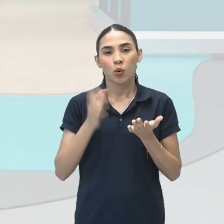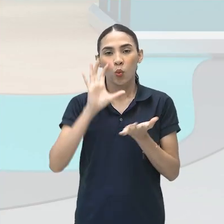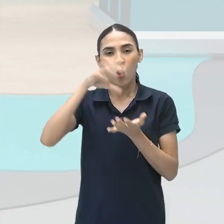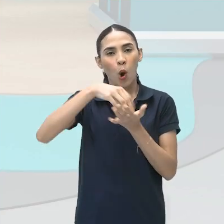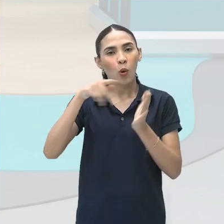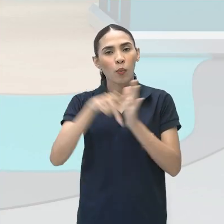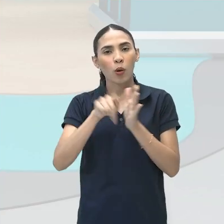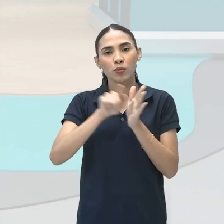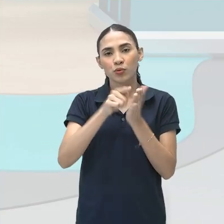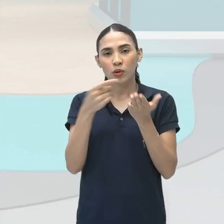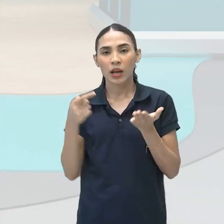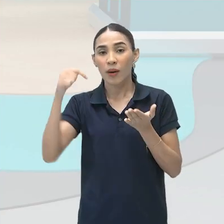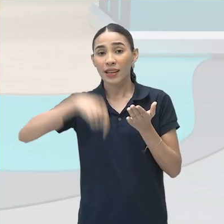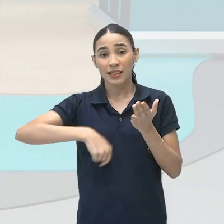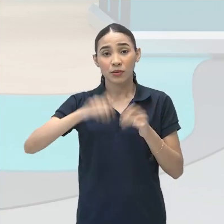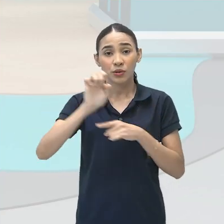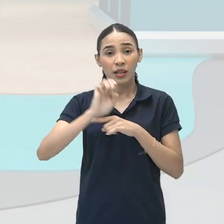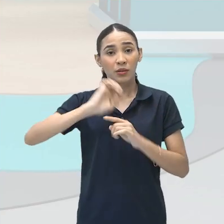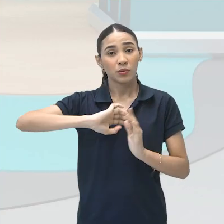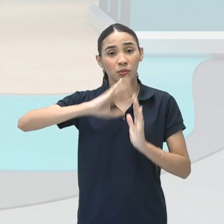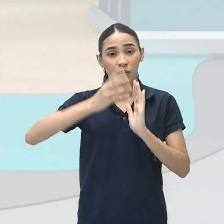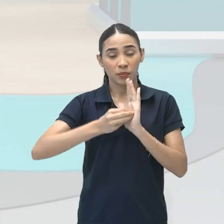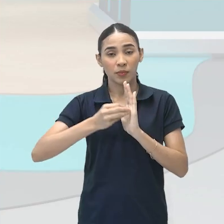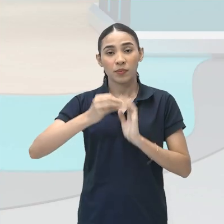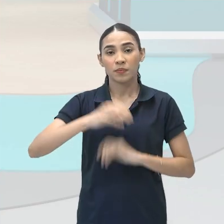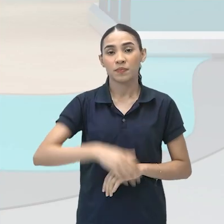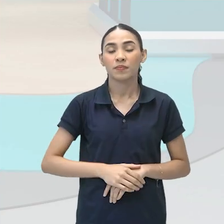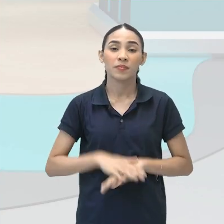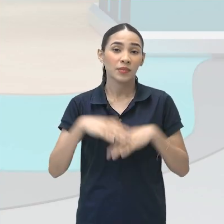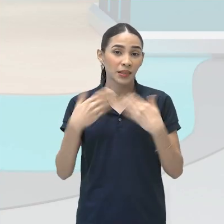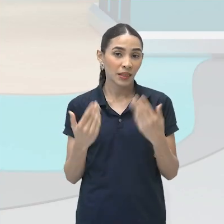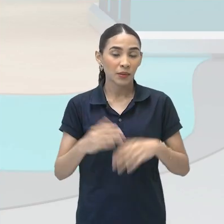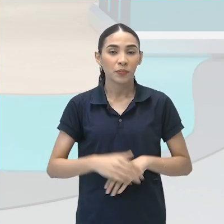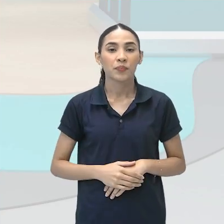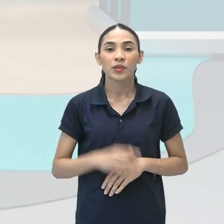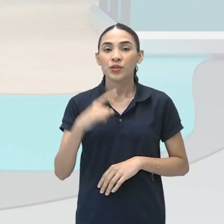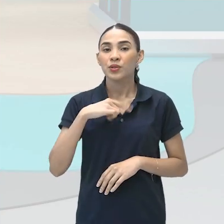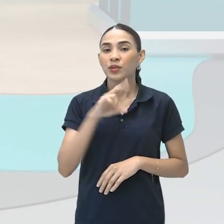local aqui do nosso estado. Essa coluna tinha